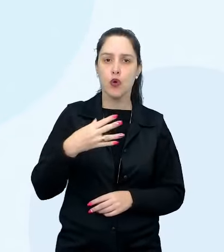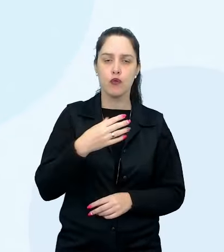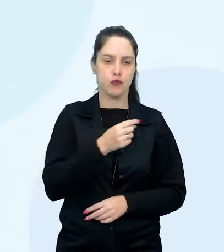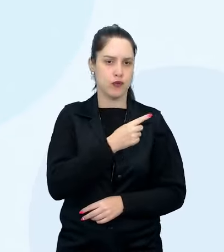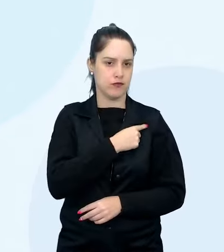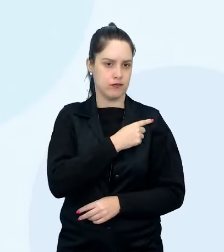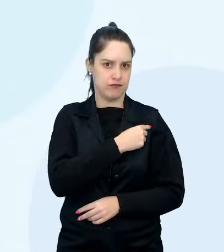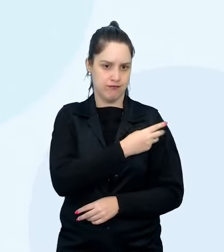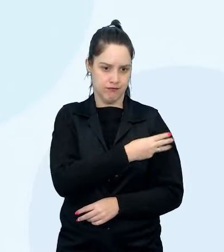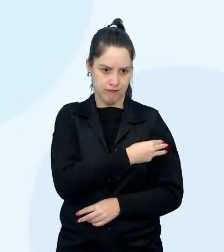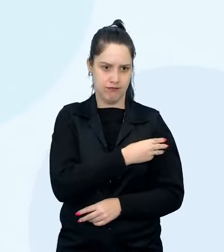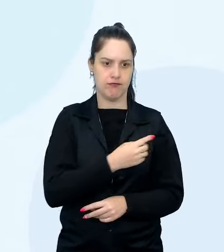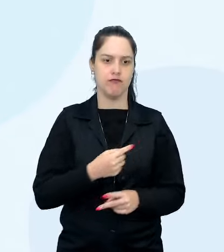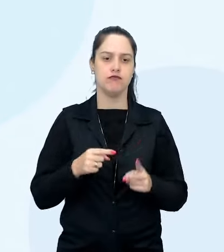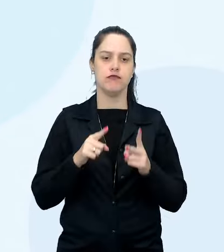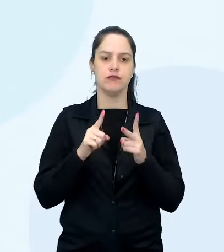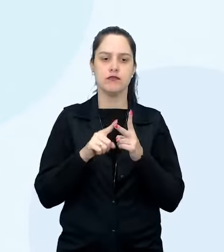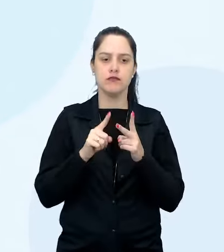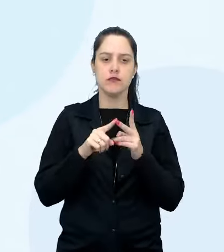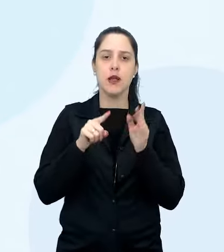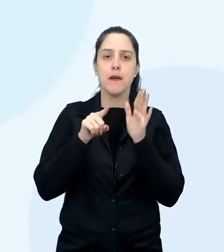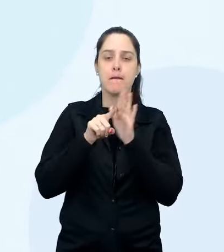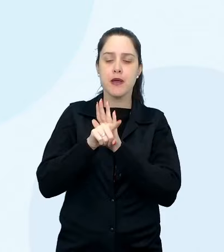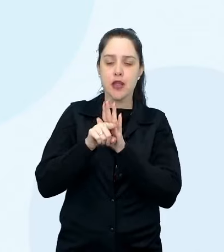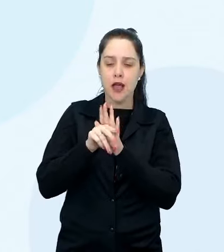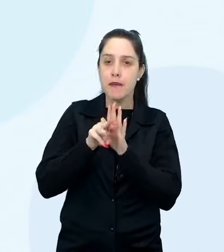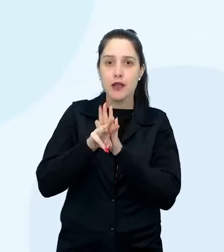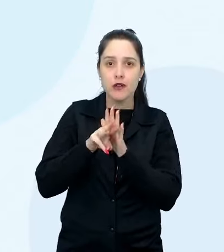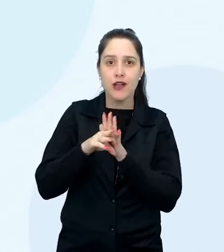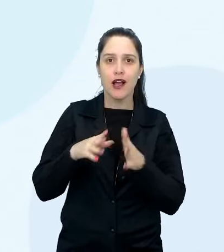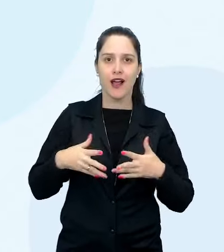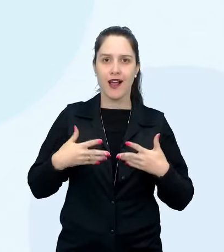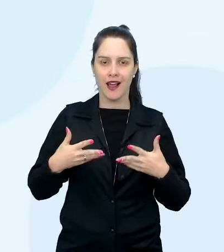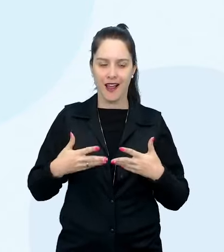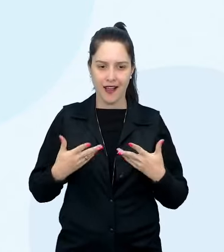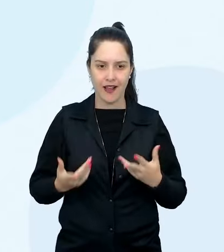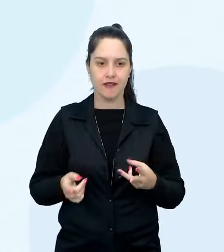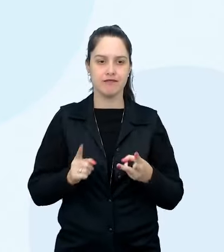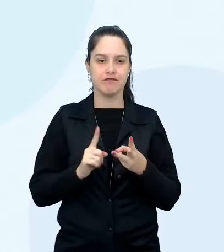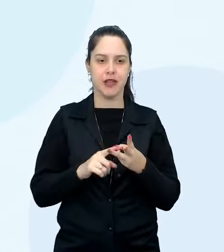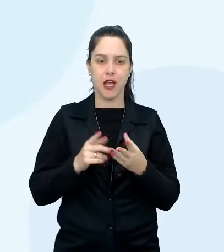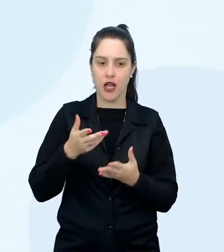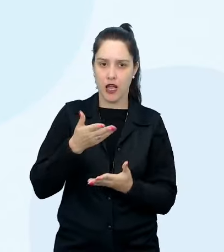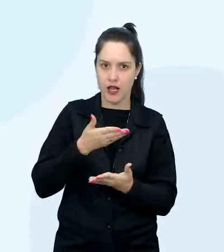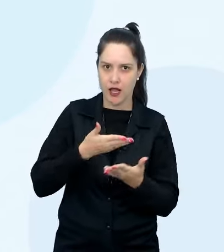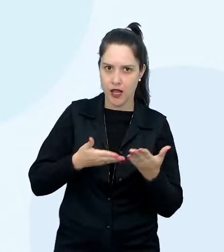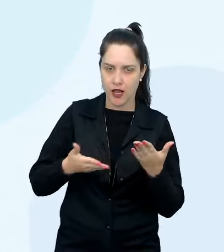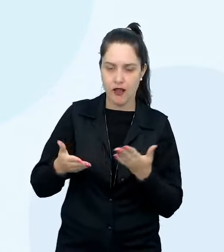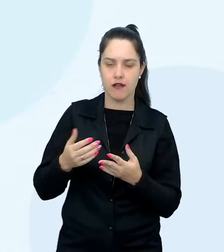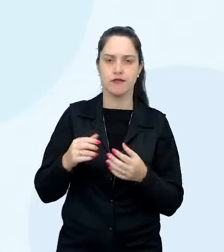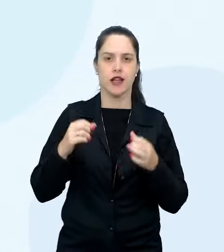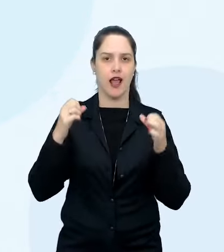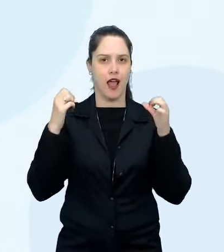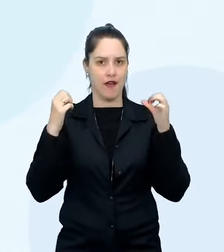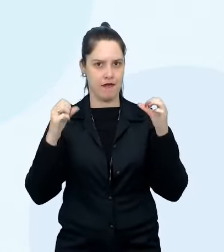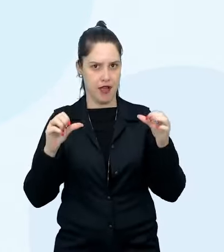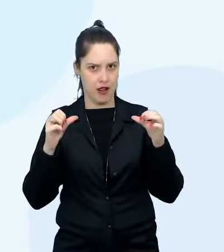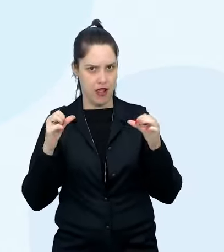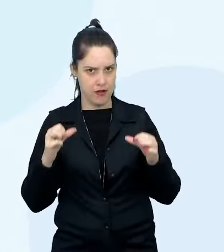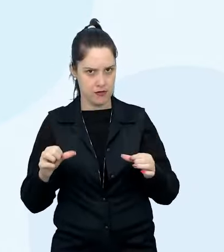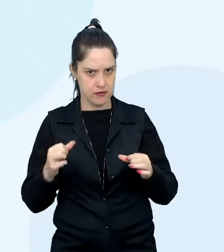a gente vai ver as metodologias ativas, a integração dos componentes curriculares, a avaliação como ela